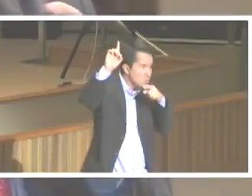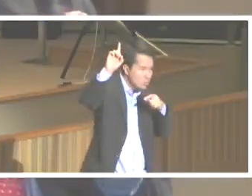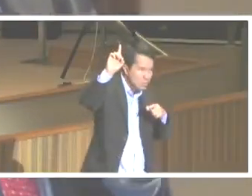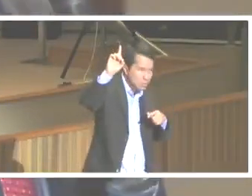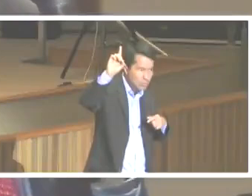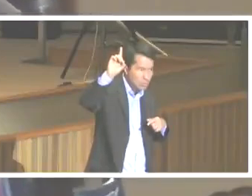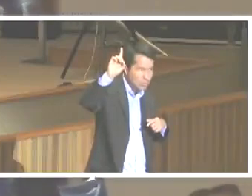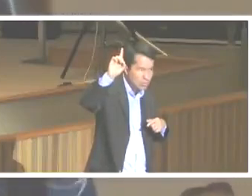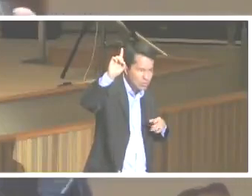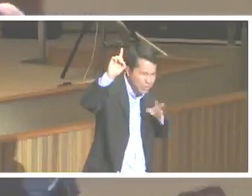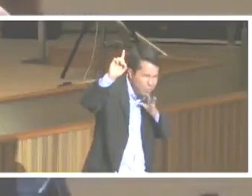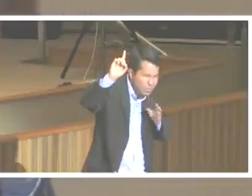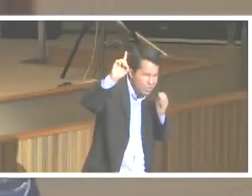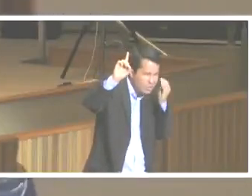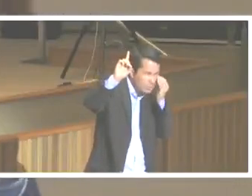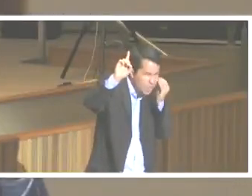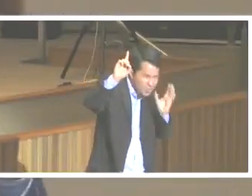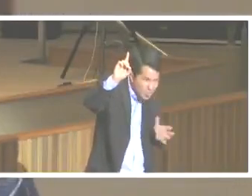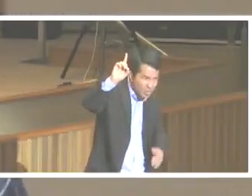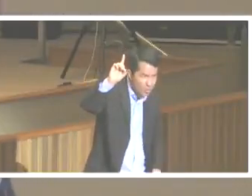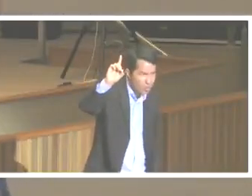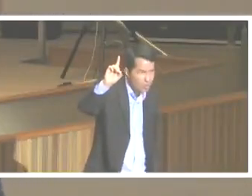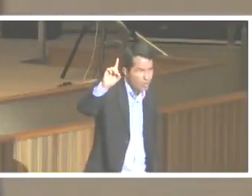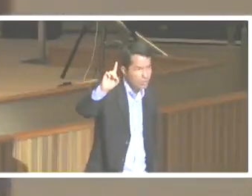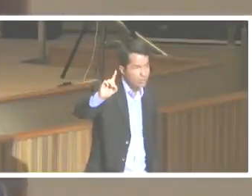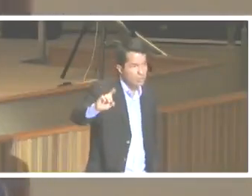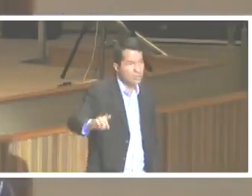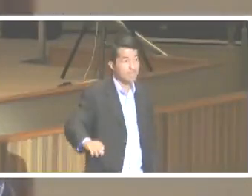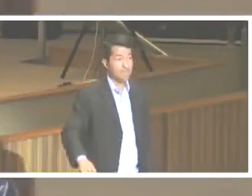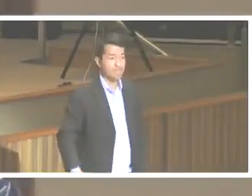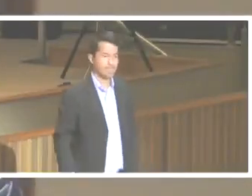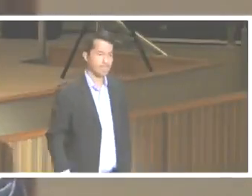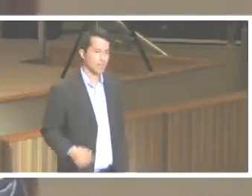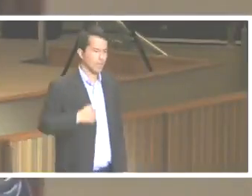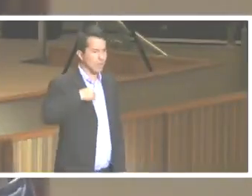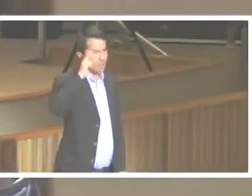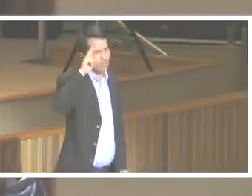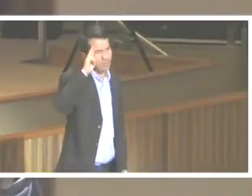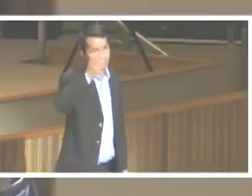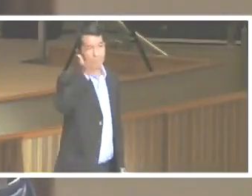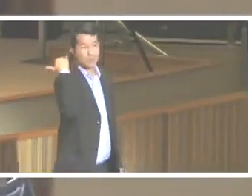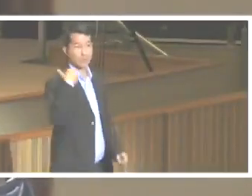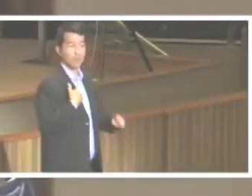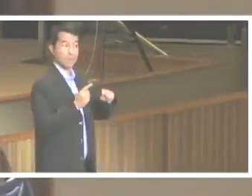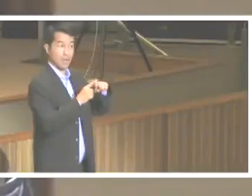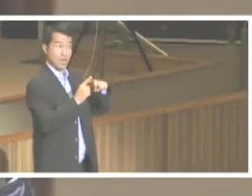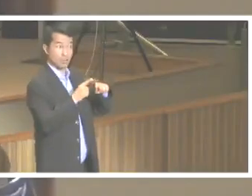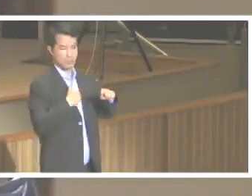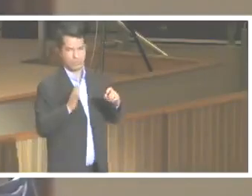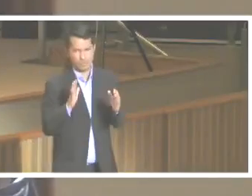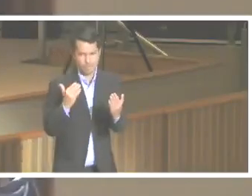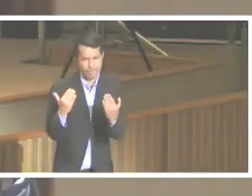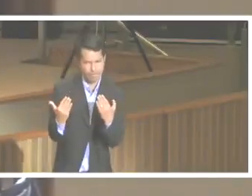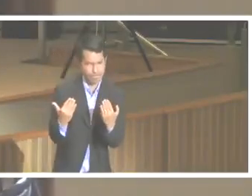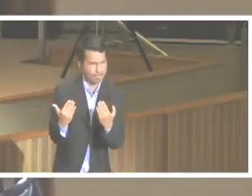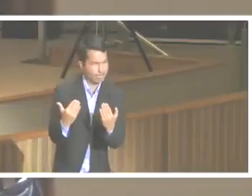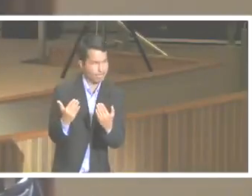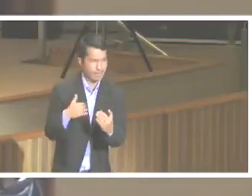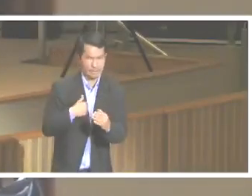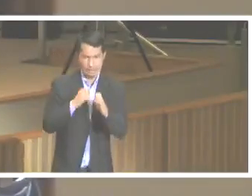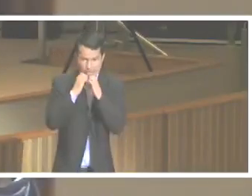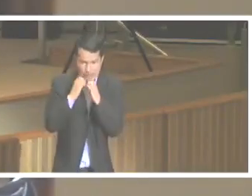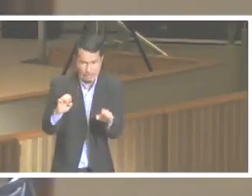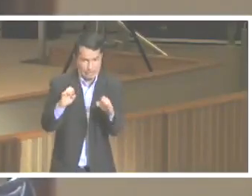que eu tava evangelizando ea gente discute há tanta coisa mas tanta coisa que ele era um homem tão tão